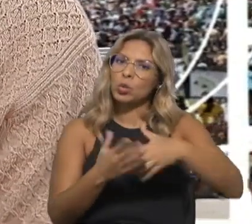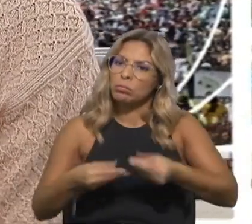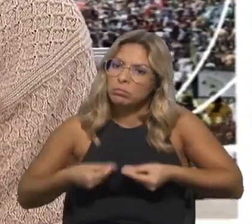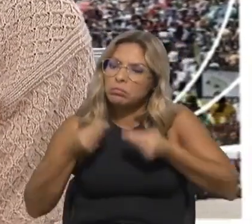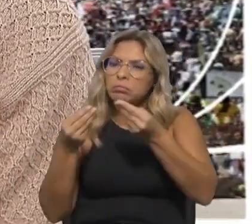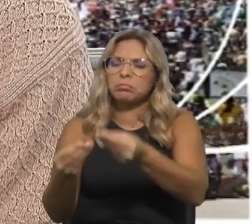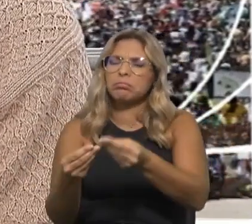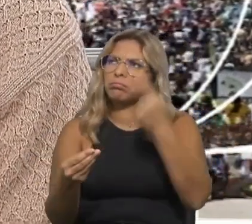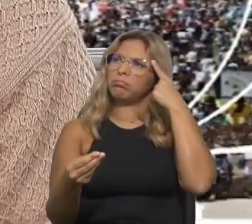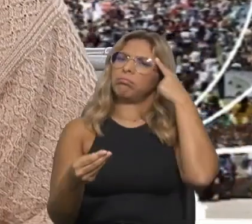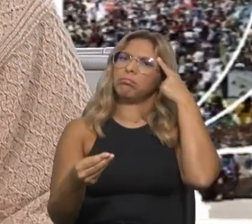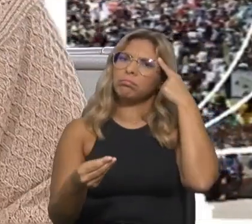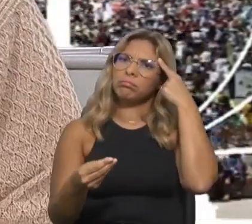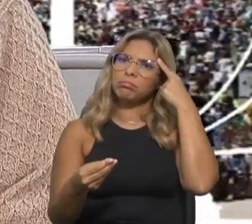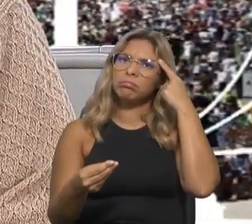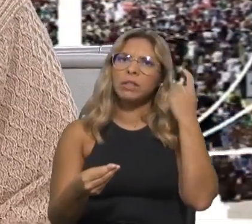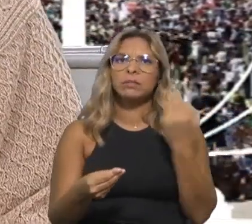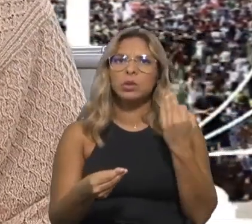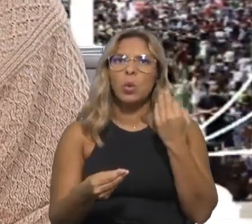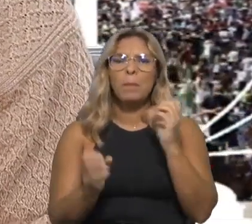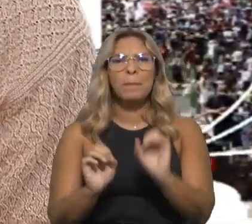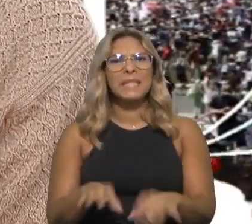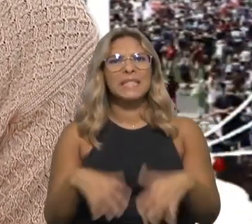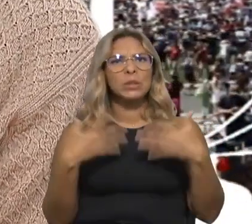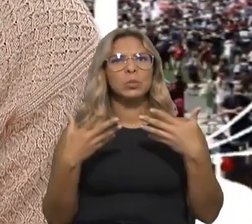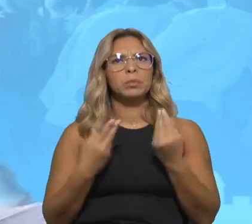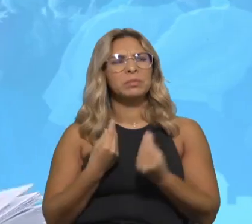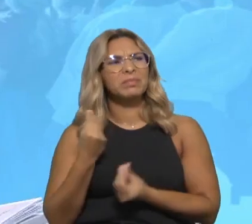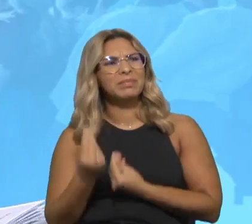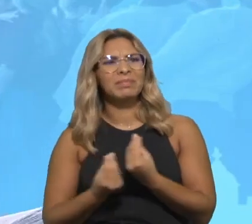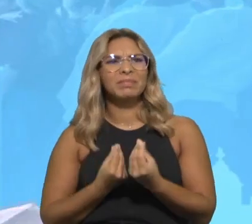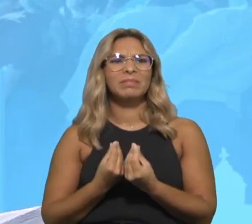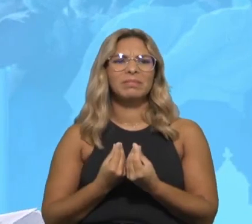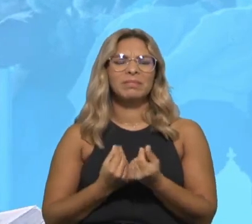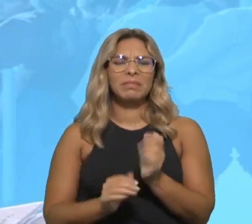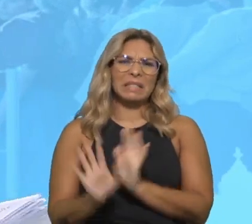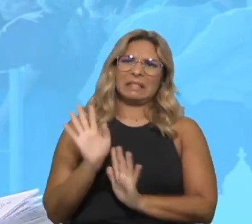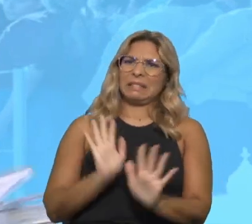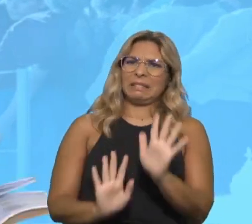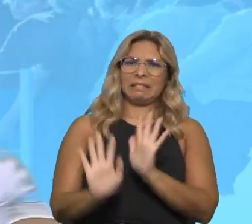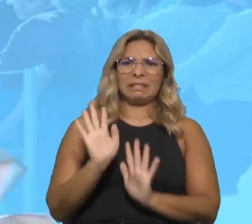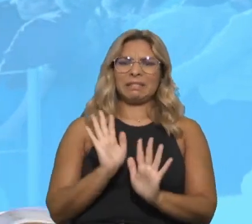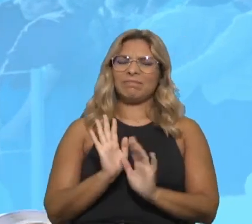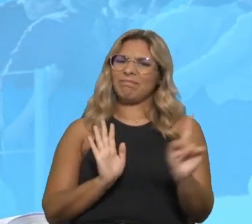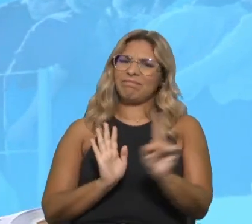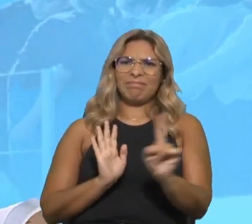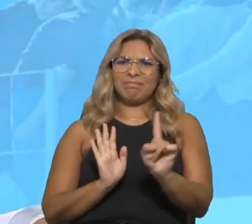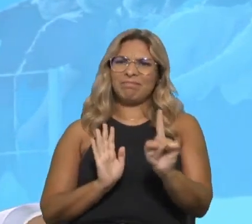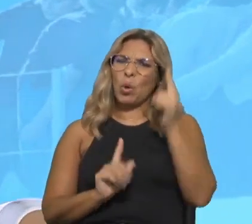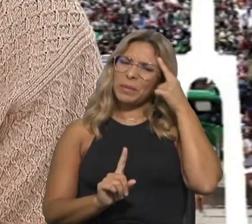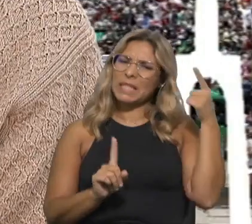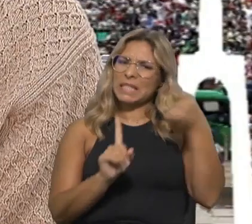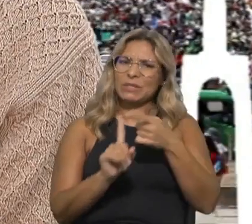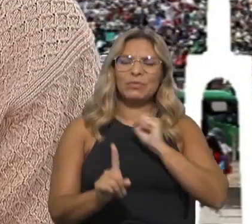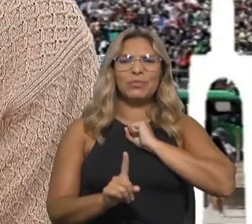e a proposta a a princípio um bocadinho com certa relutância porque não era não era essa